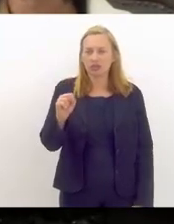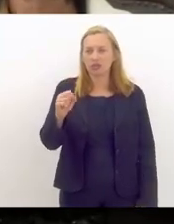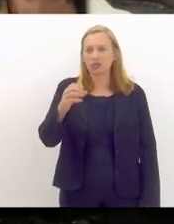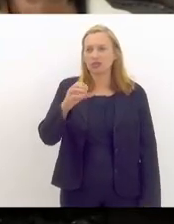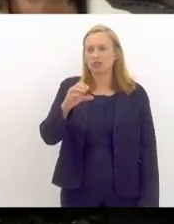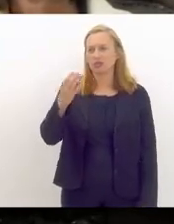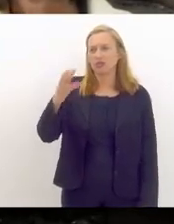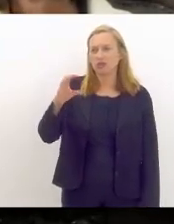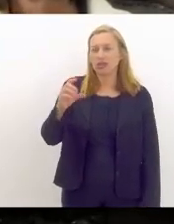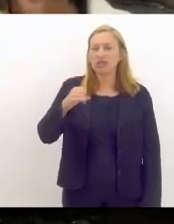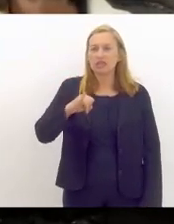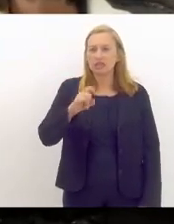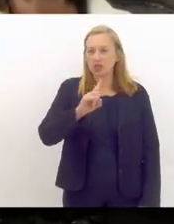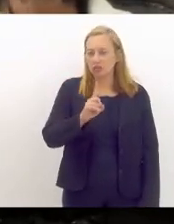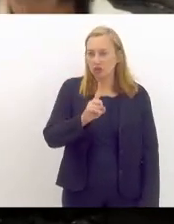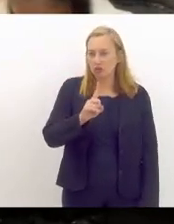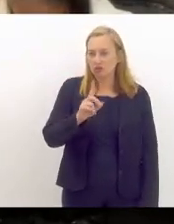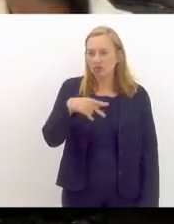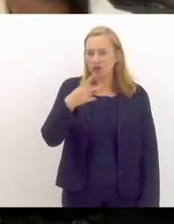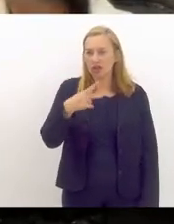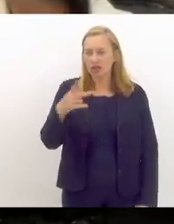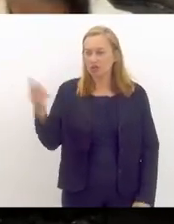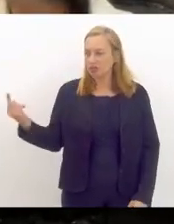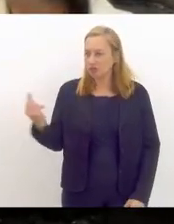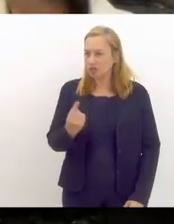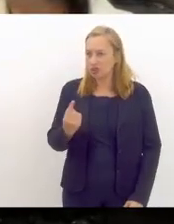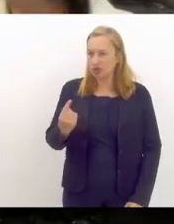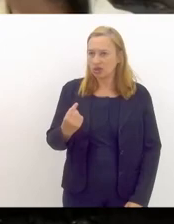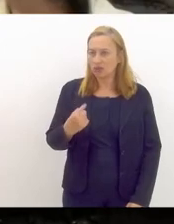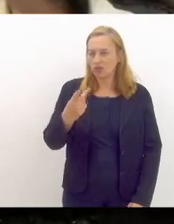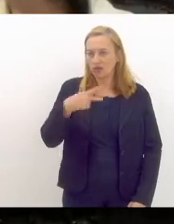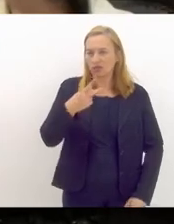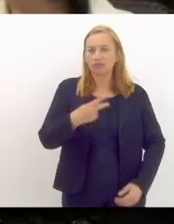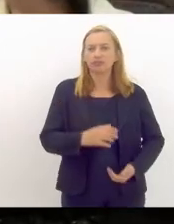não mencionei, é só trazer aqui que eu menciono.